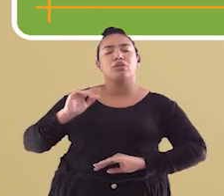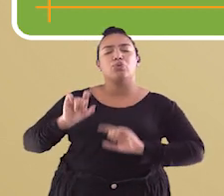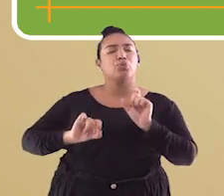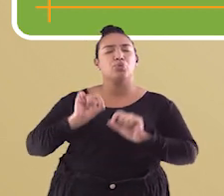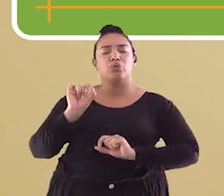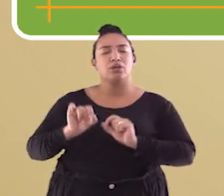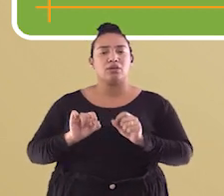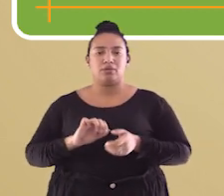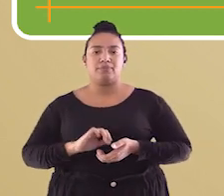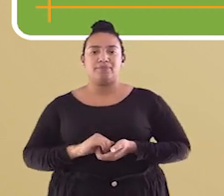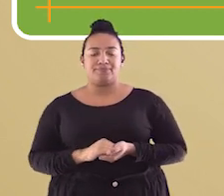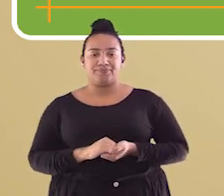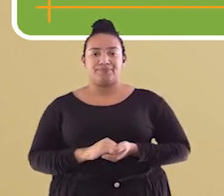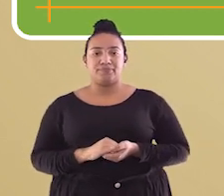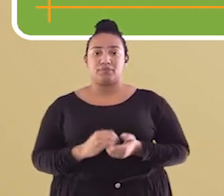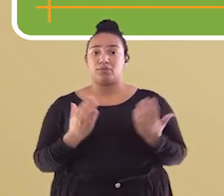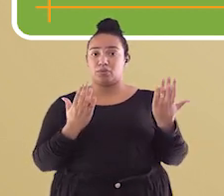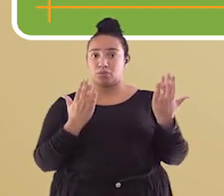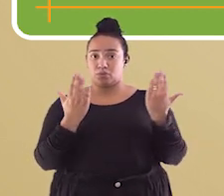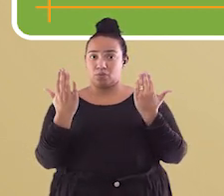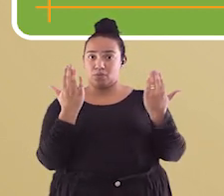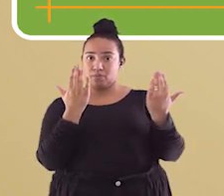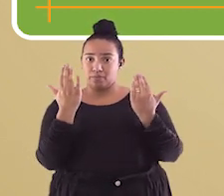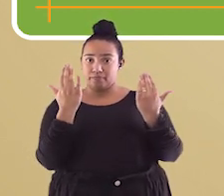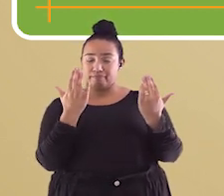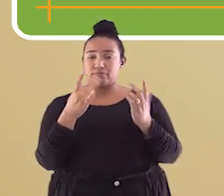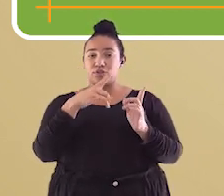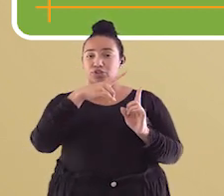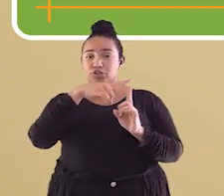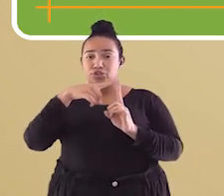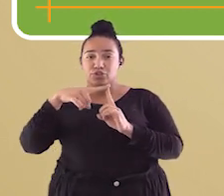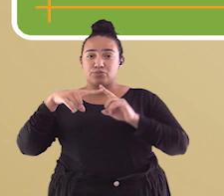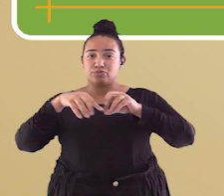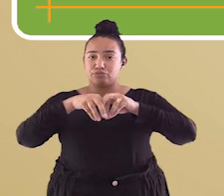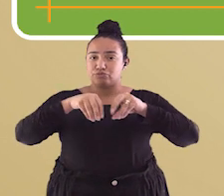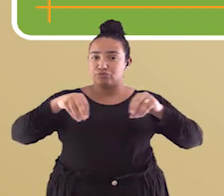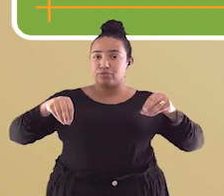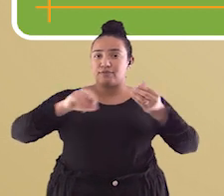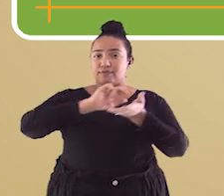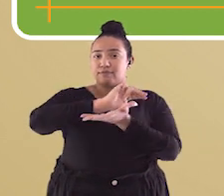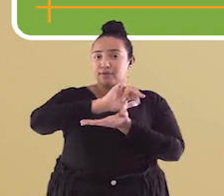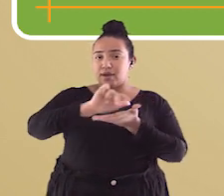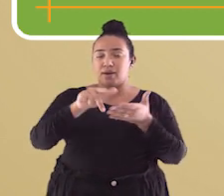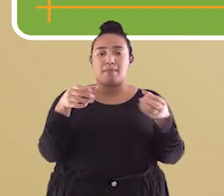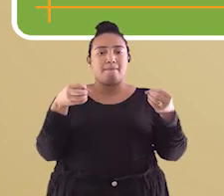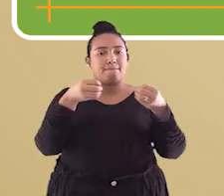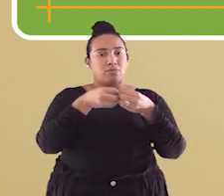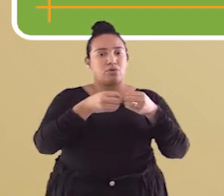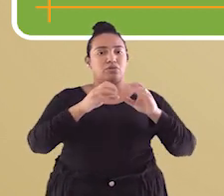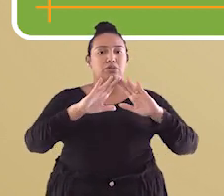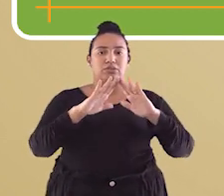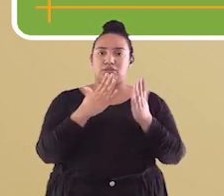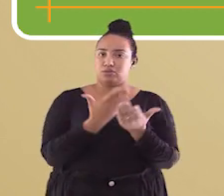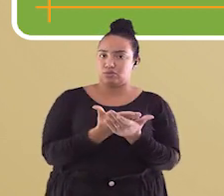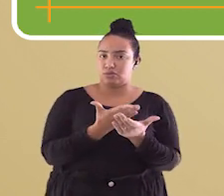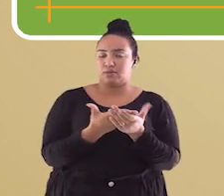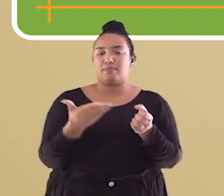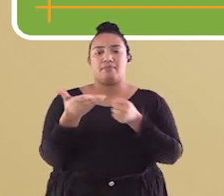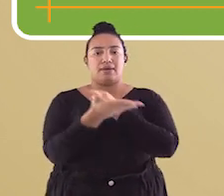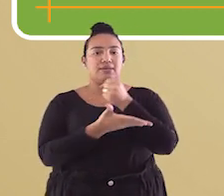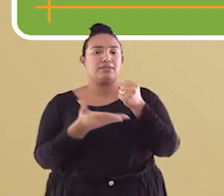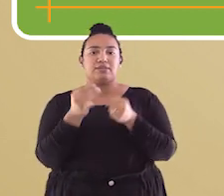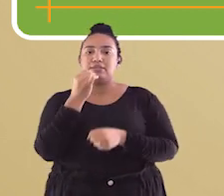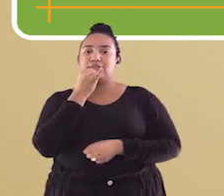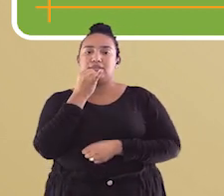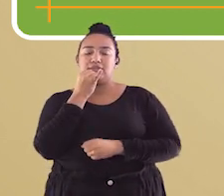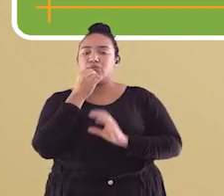seguinte habilidade: comparar diferentes amostras de solo do entorno da escola com base em características